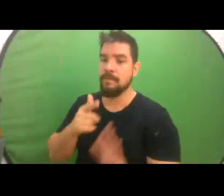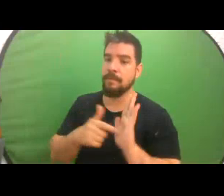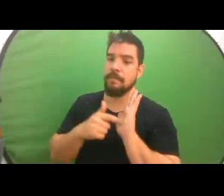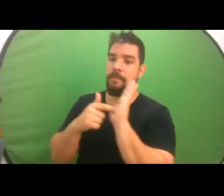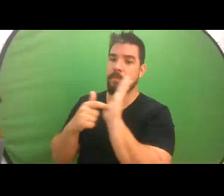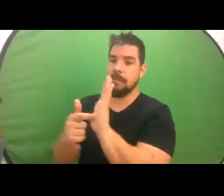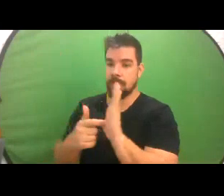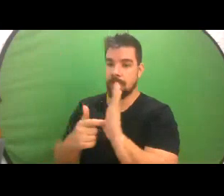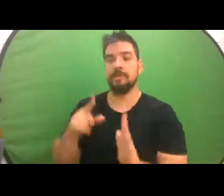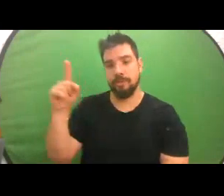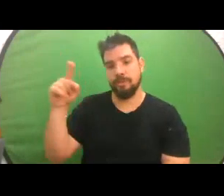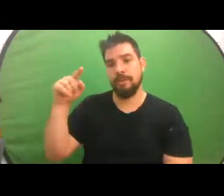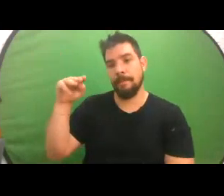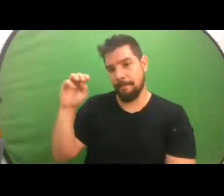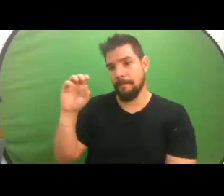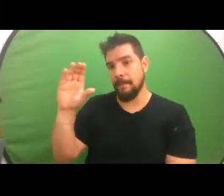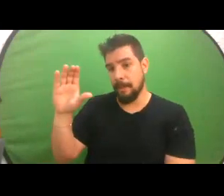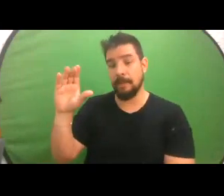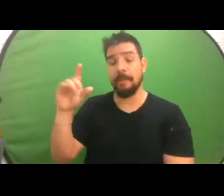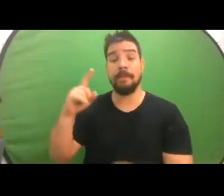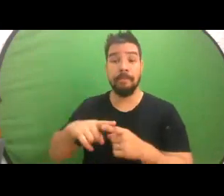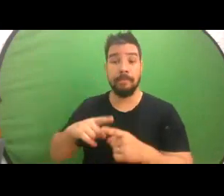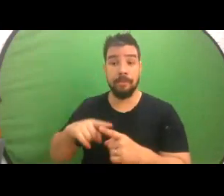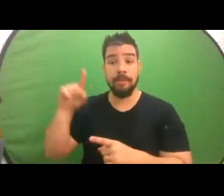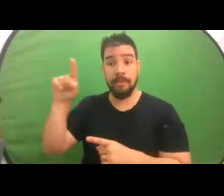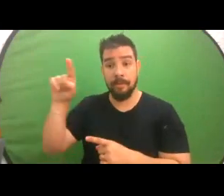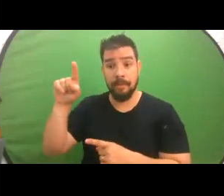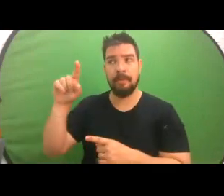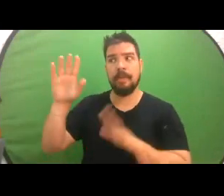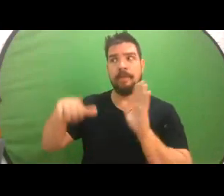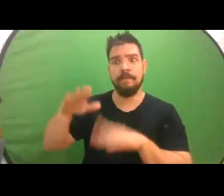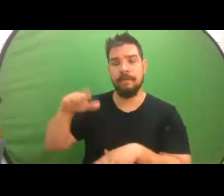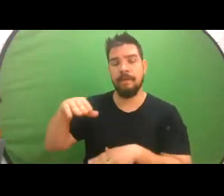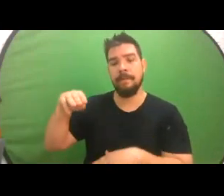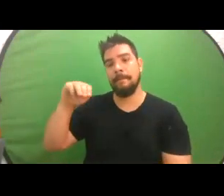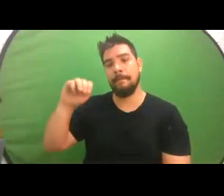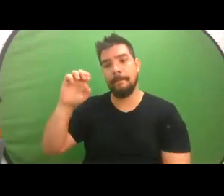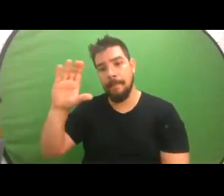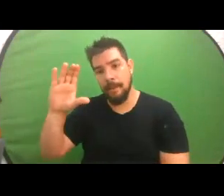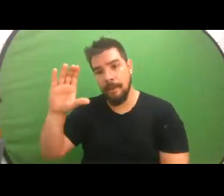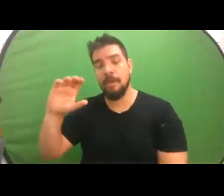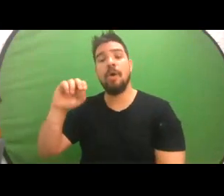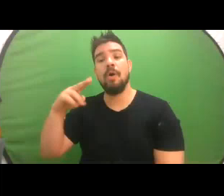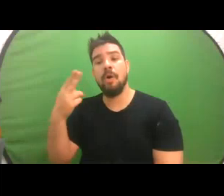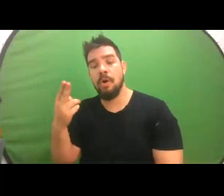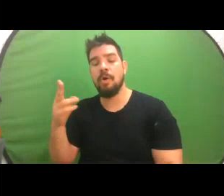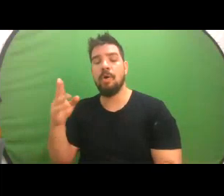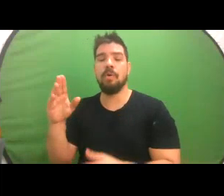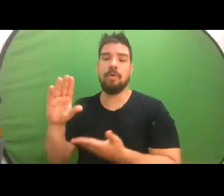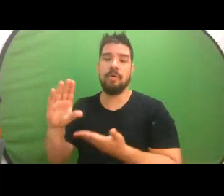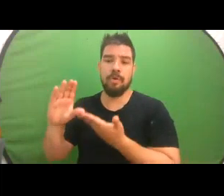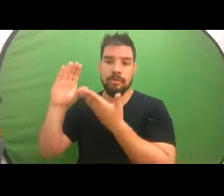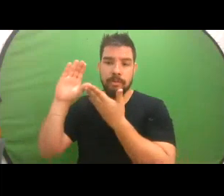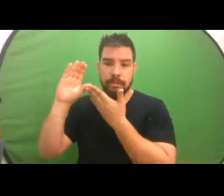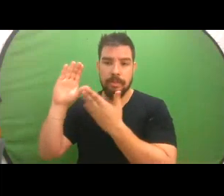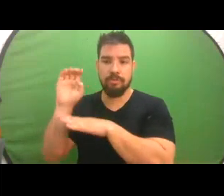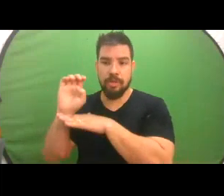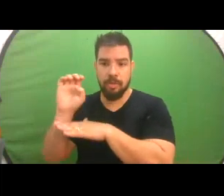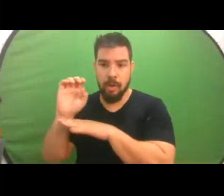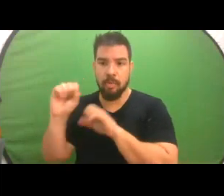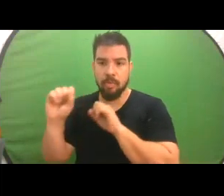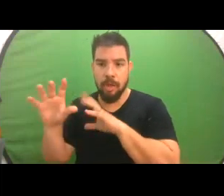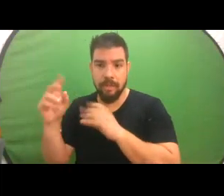porque a cada período o MEC ou o Conselho Estadual fazem visitas aos cursos,